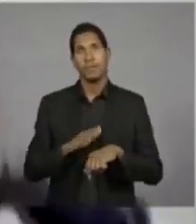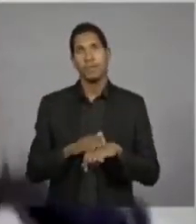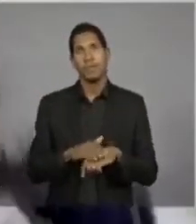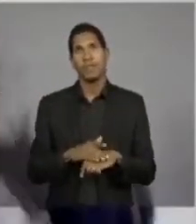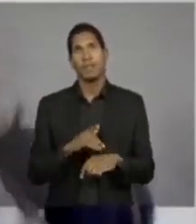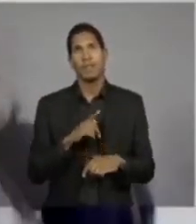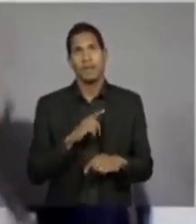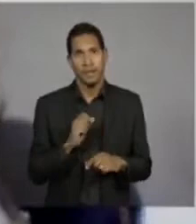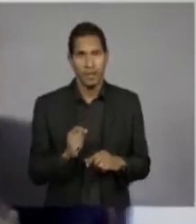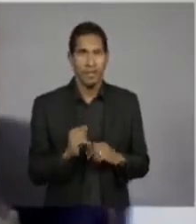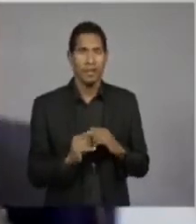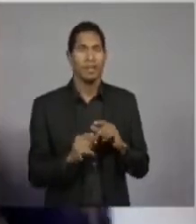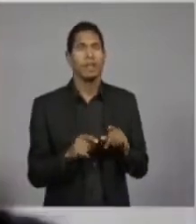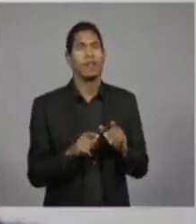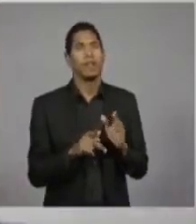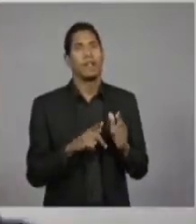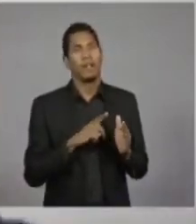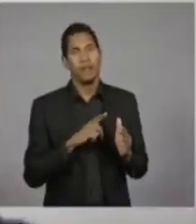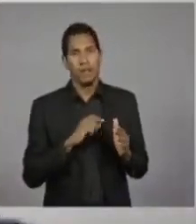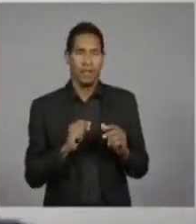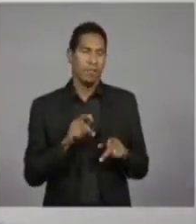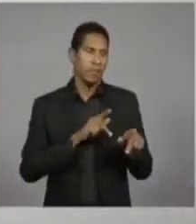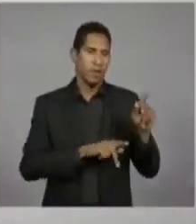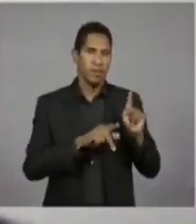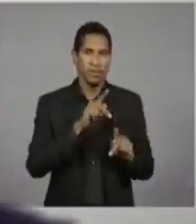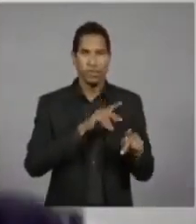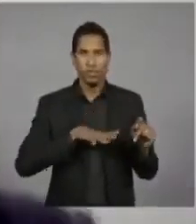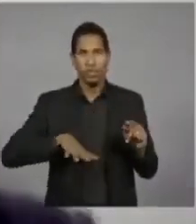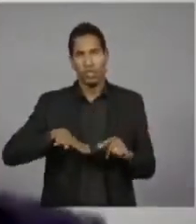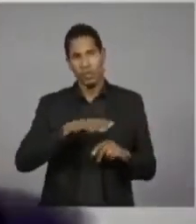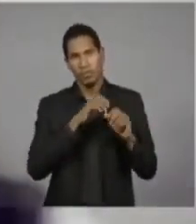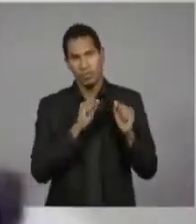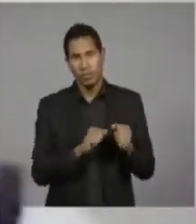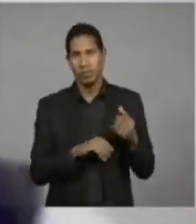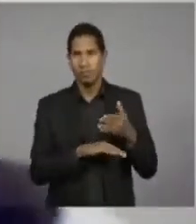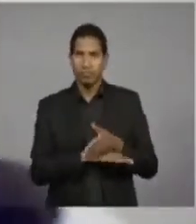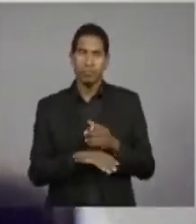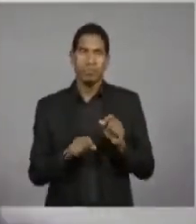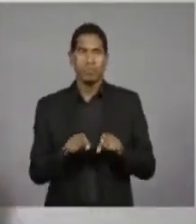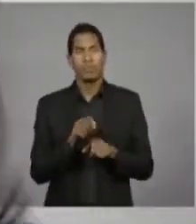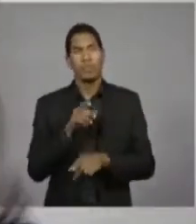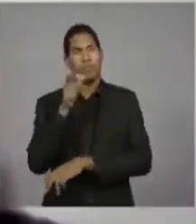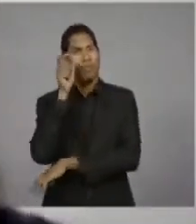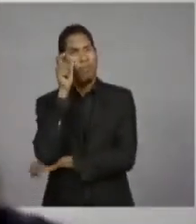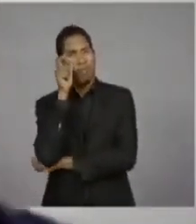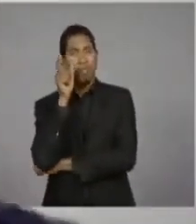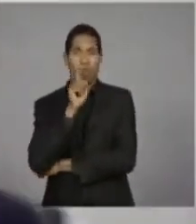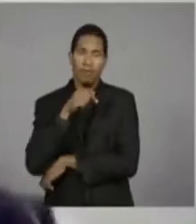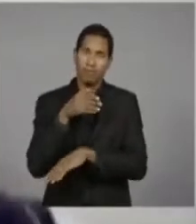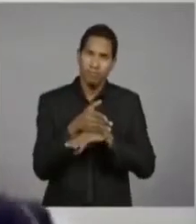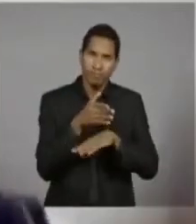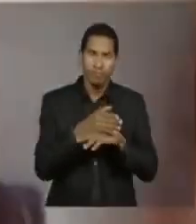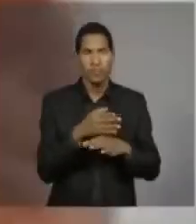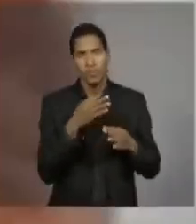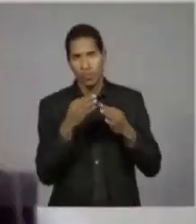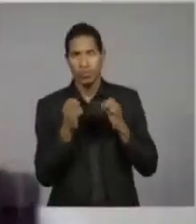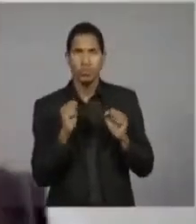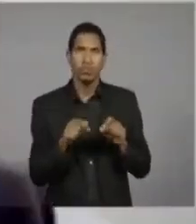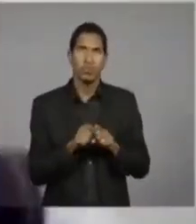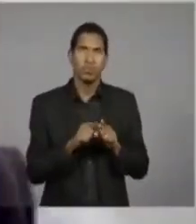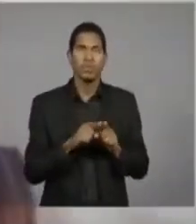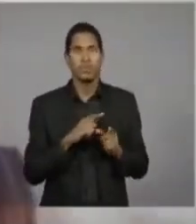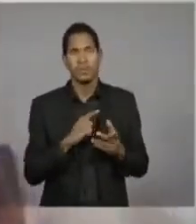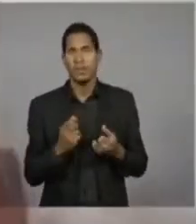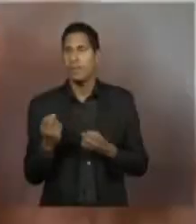mais informada da população, né? Menos espectador e podendo colher pedaços